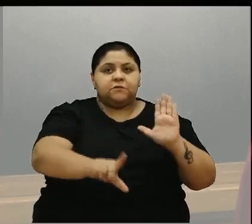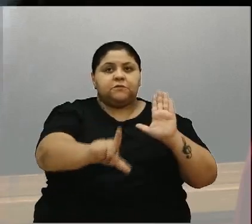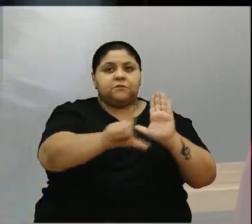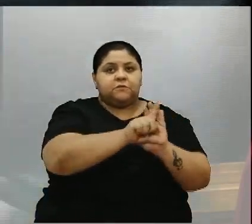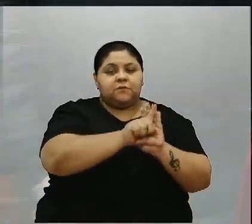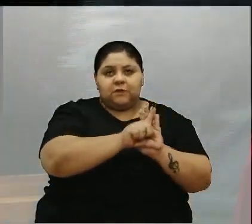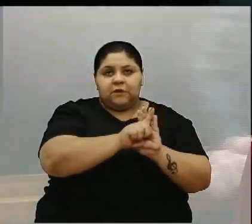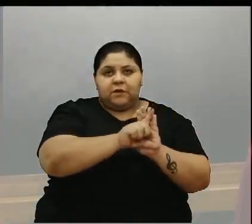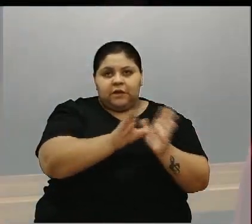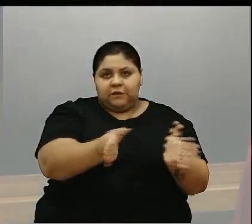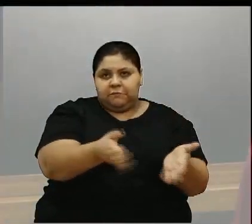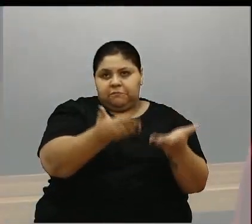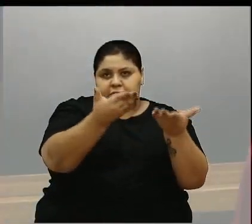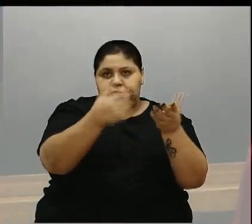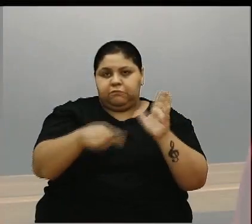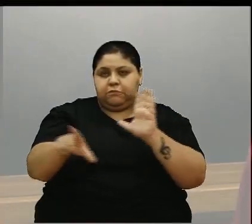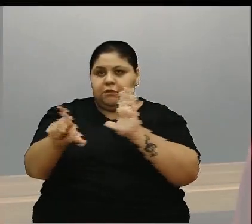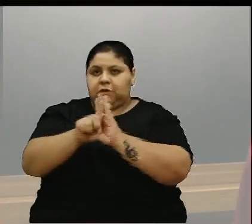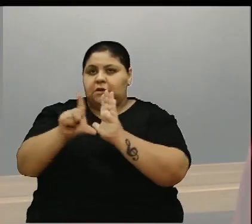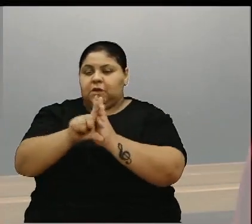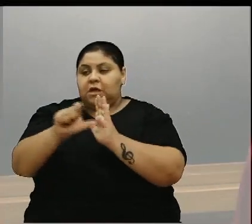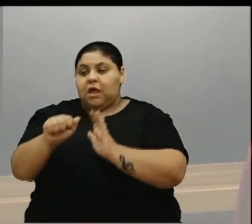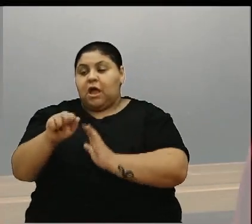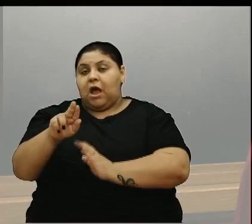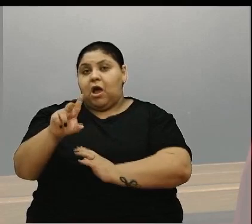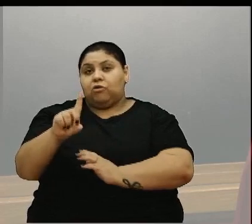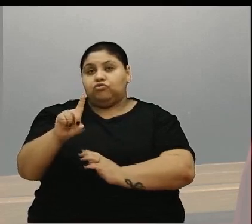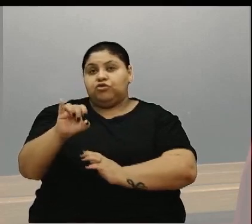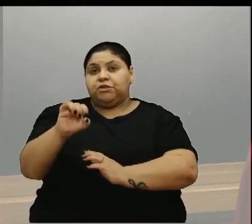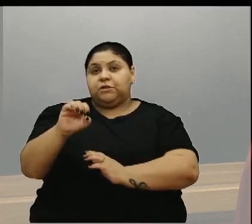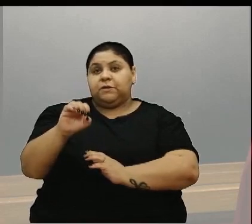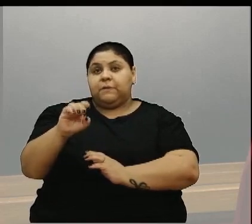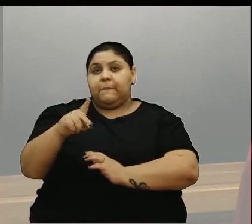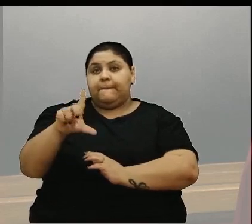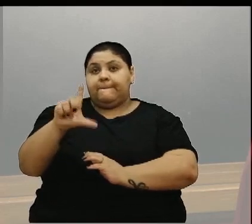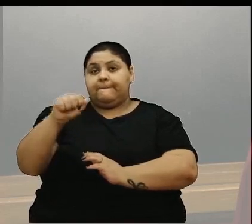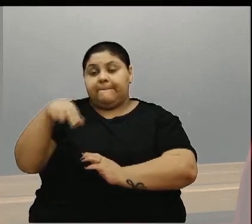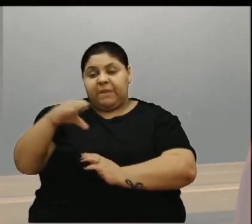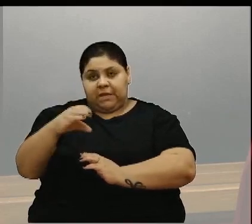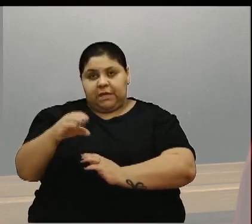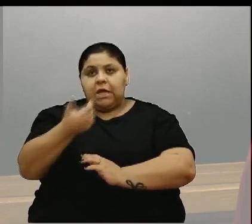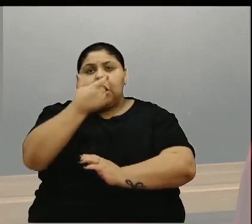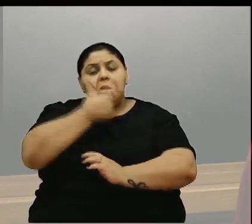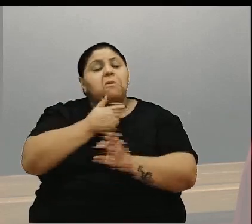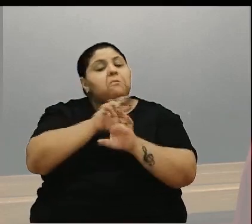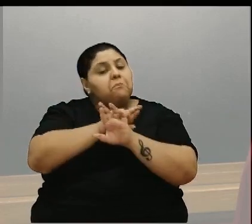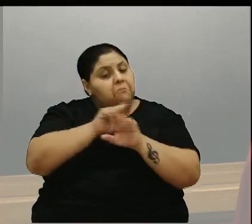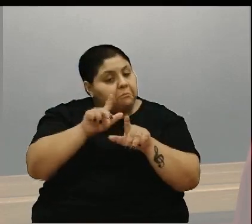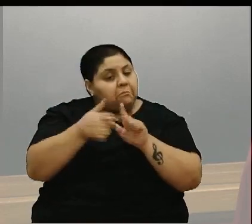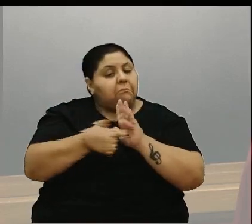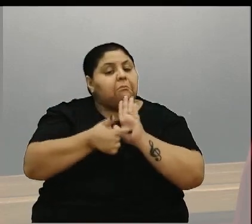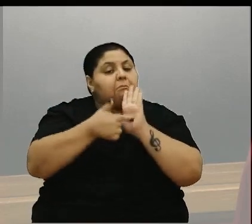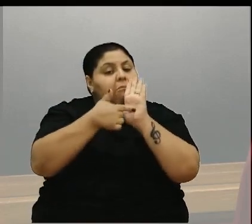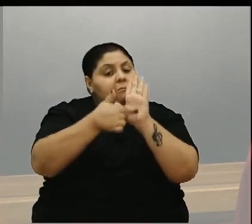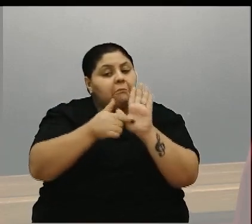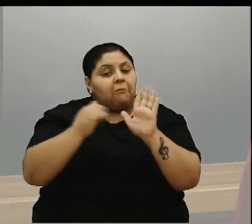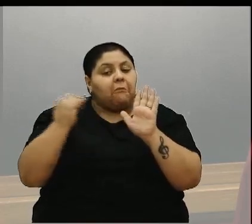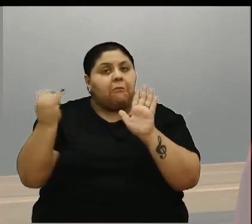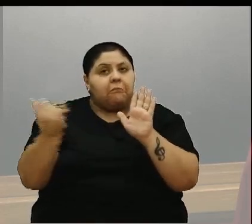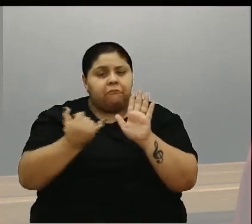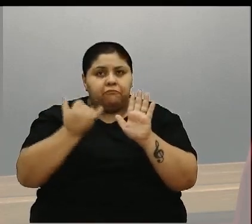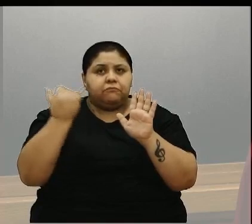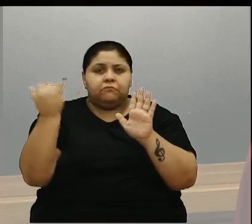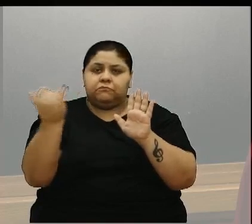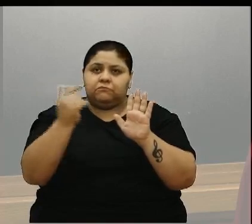Gustavo, como a lei Aldir Blanc, então eu acho que isso é um diferencial, mostra a importância